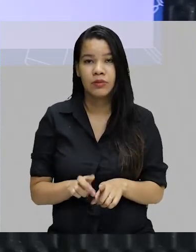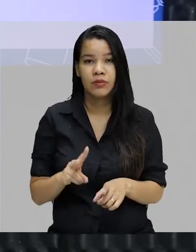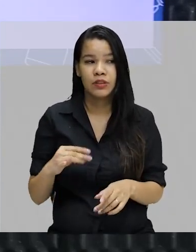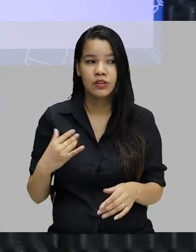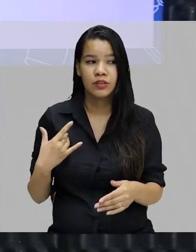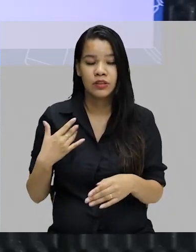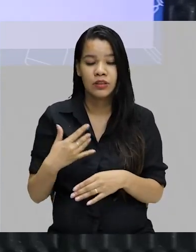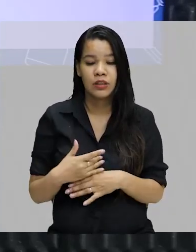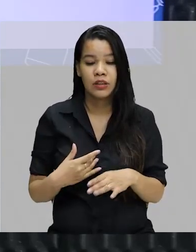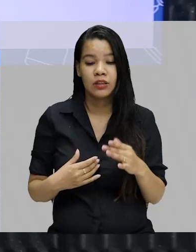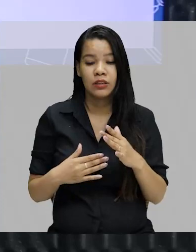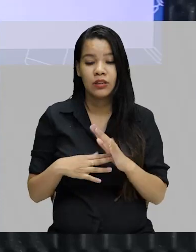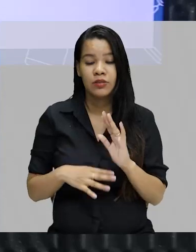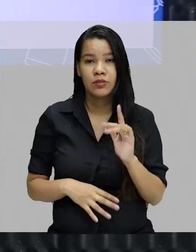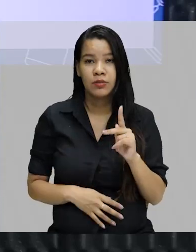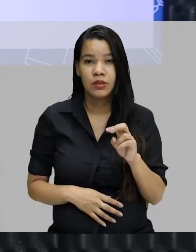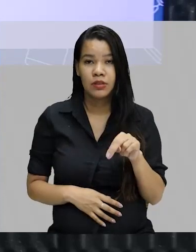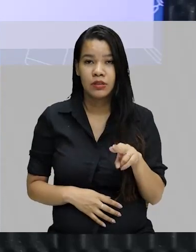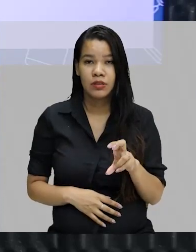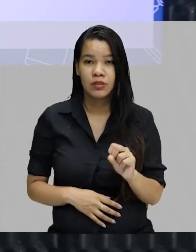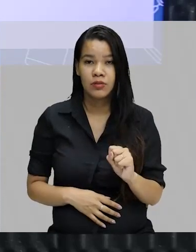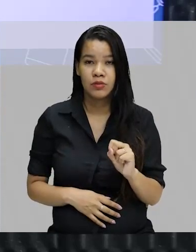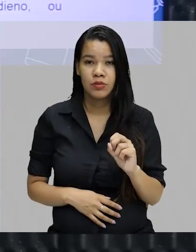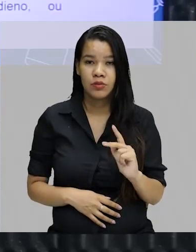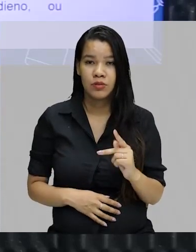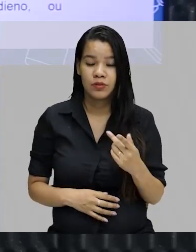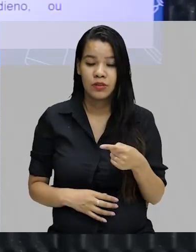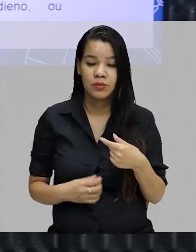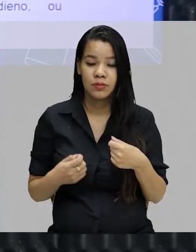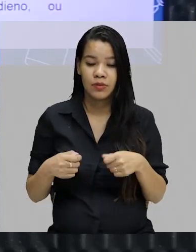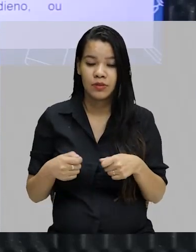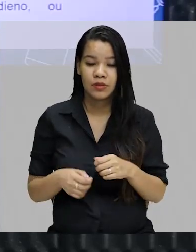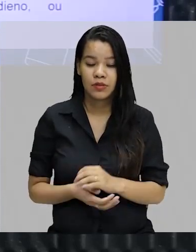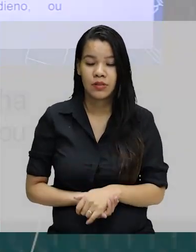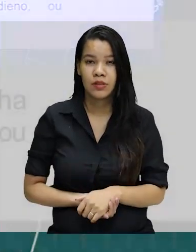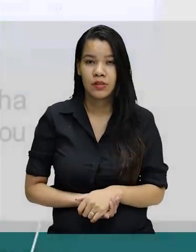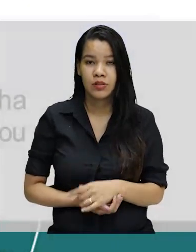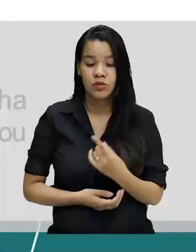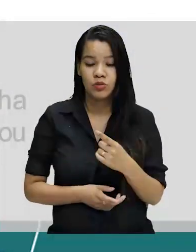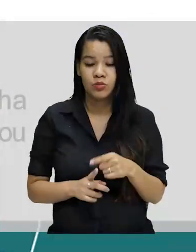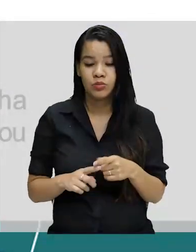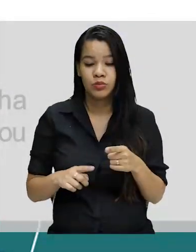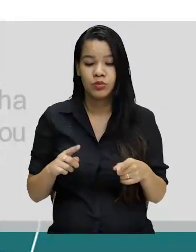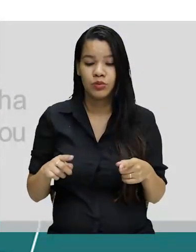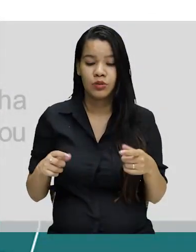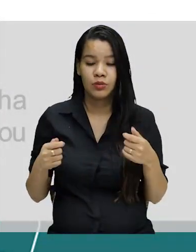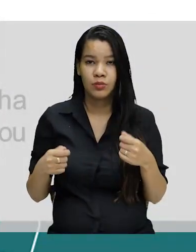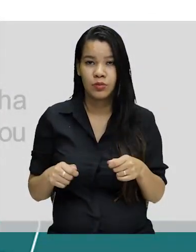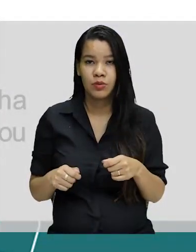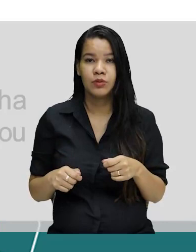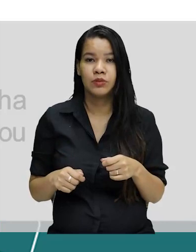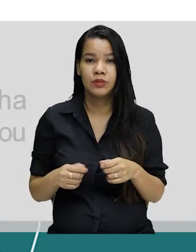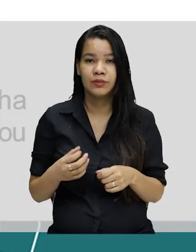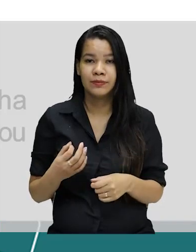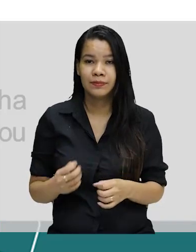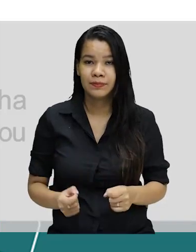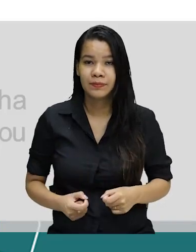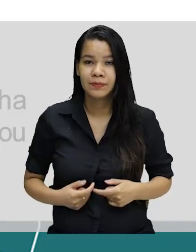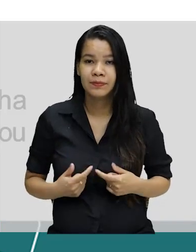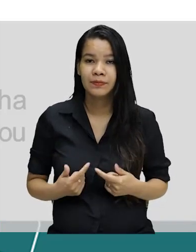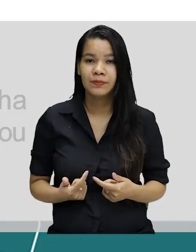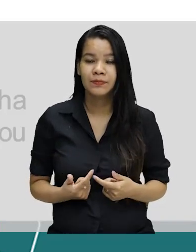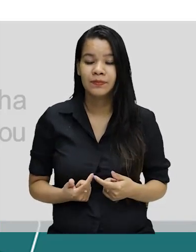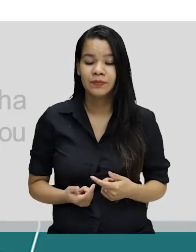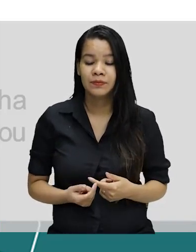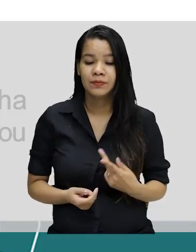nos pneus, certo? E aí você precisa de um produto que possa resistir,